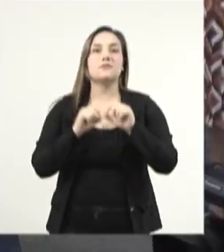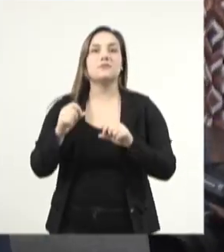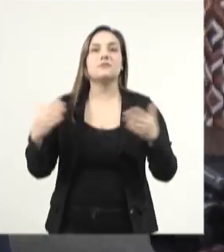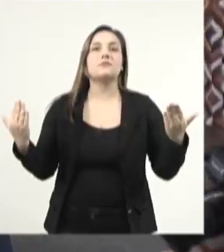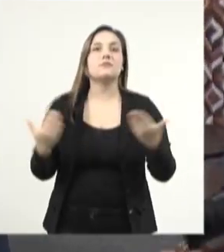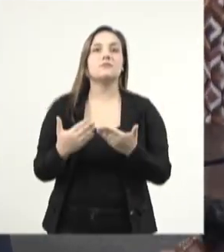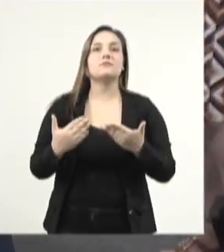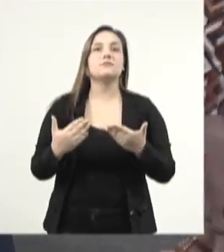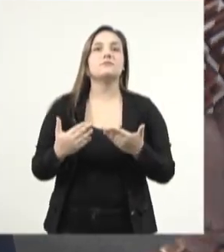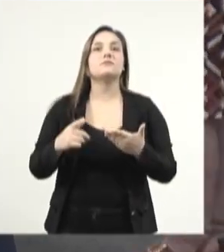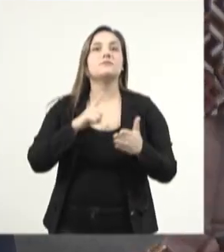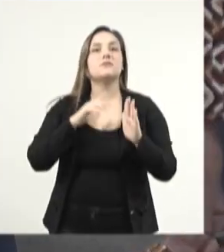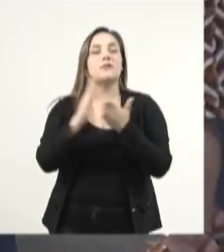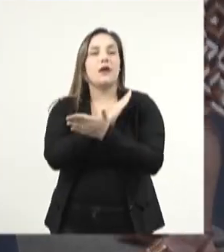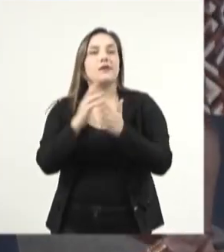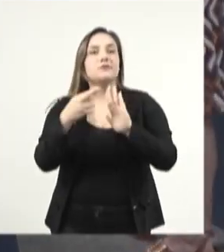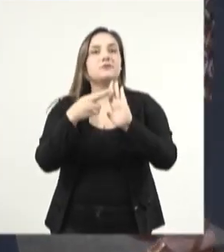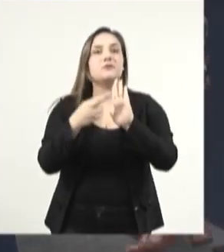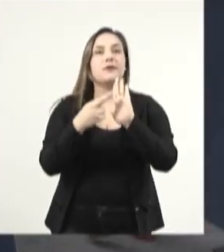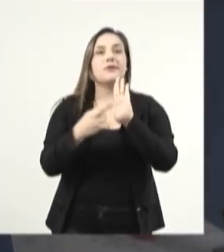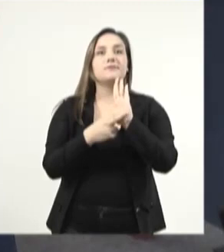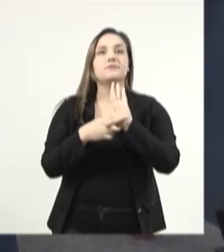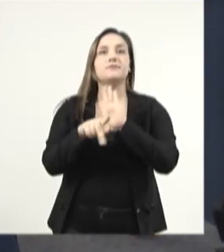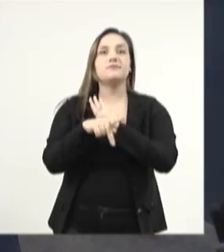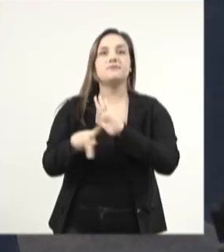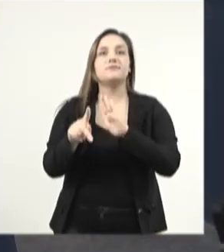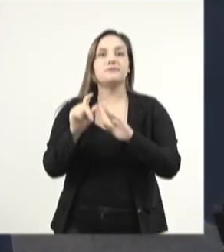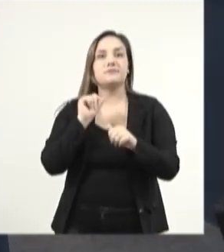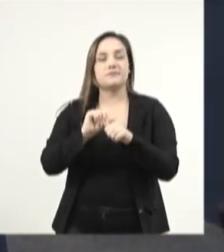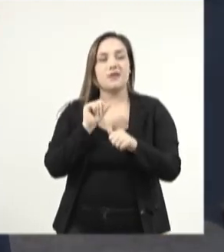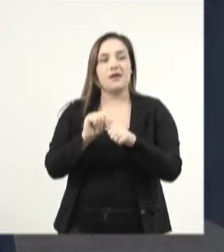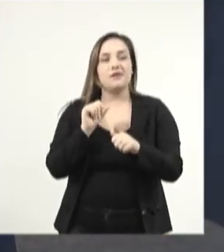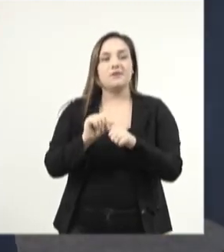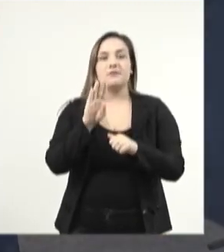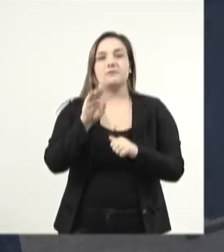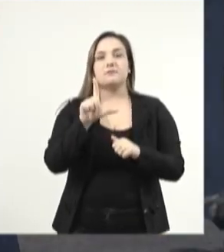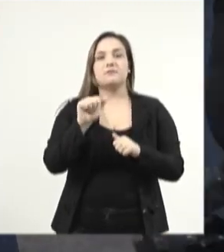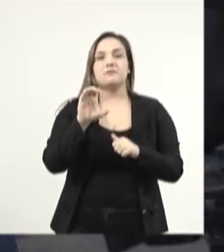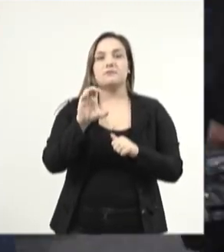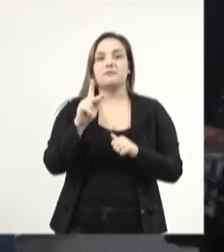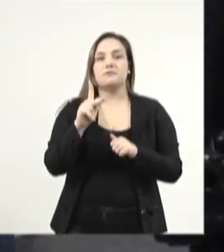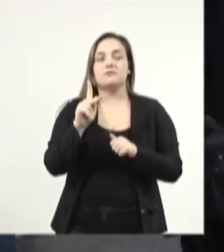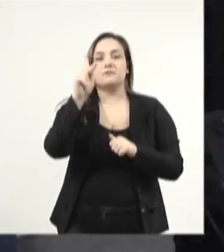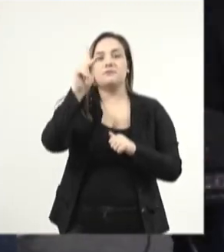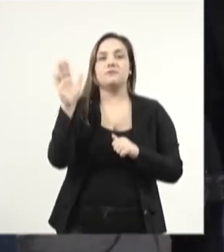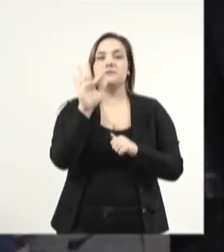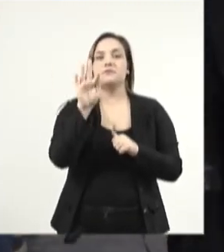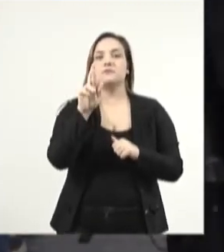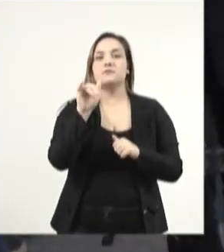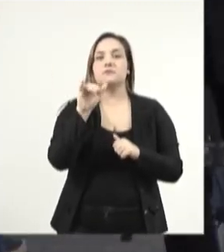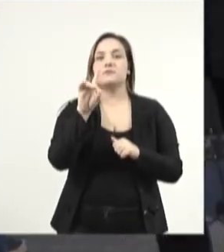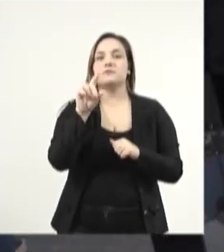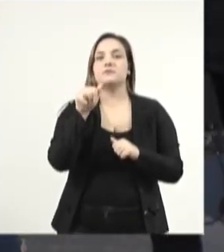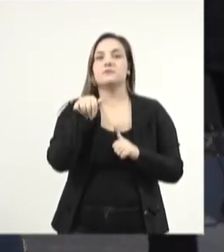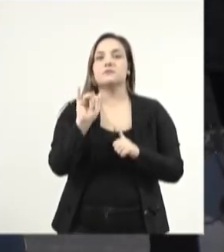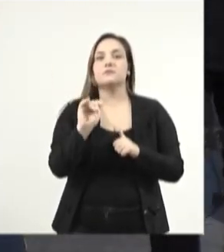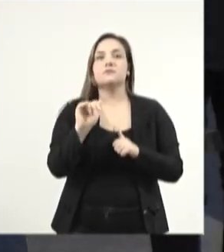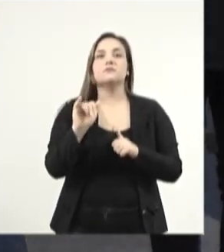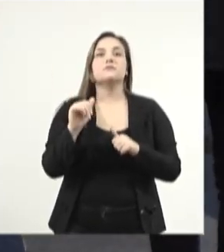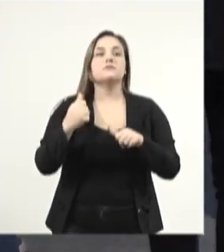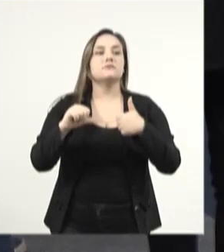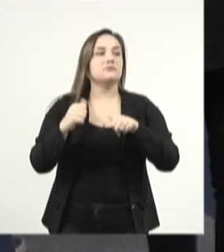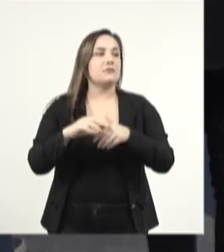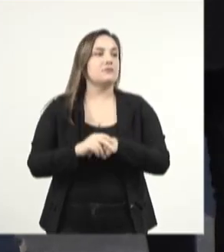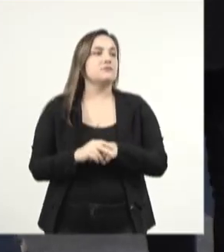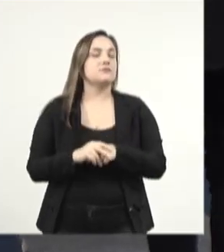estabelecer diretrizes para a realização da Black Friday e uma série de medidas para proteger o